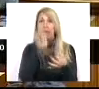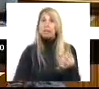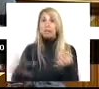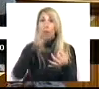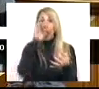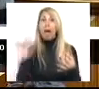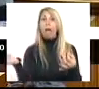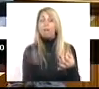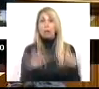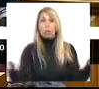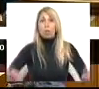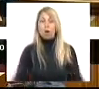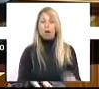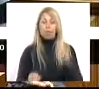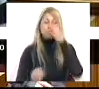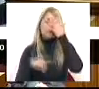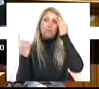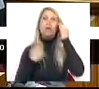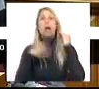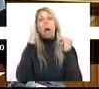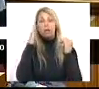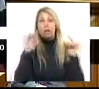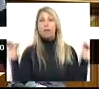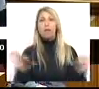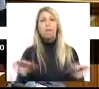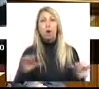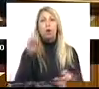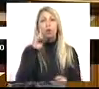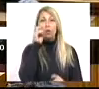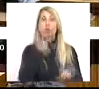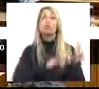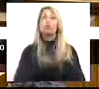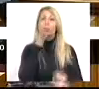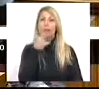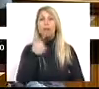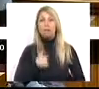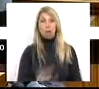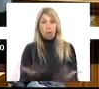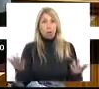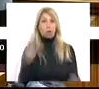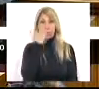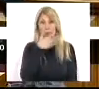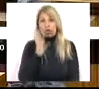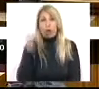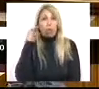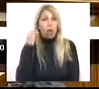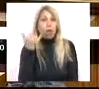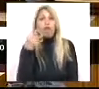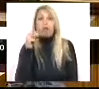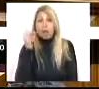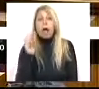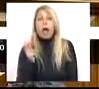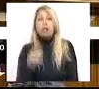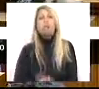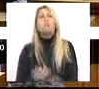isso é mau. Senhoras e senhores deputados, dir-nos-ão assim, então, mas se decorreram 23 anos, por carga de água é que os verdes agora